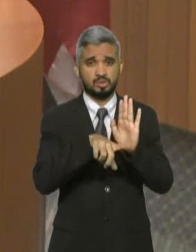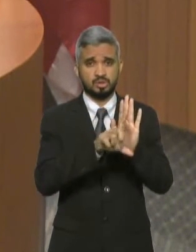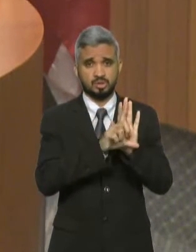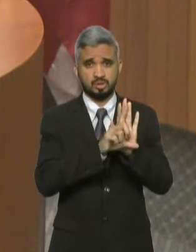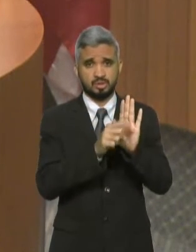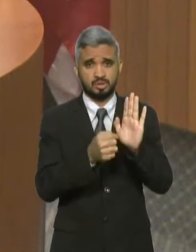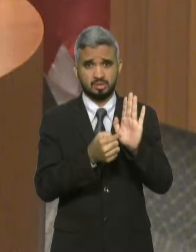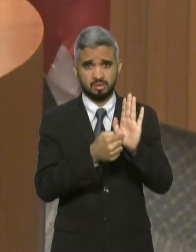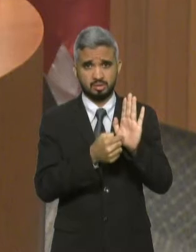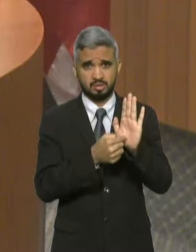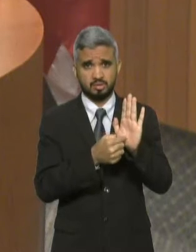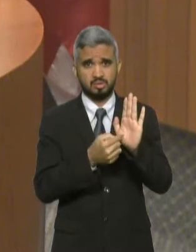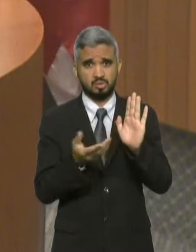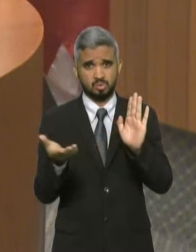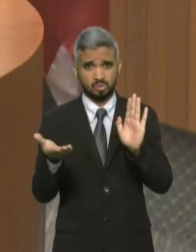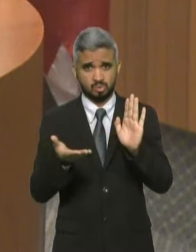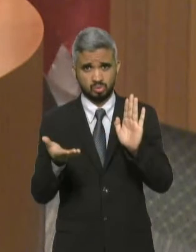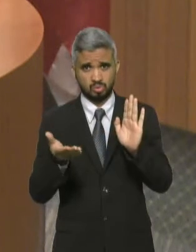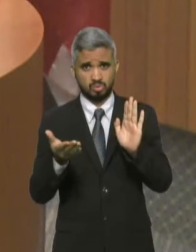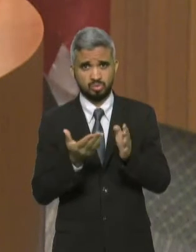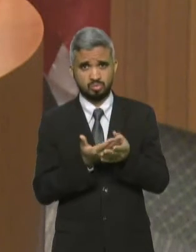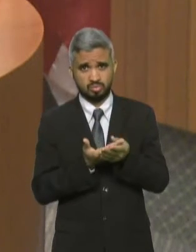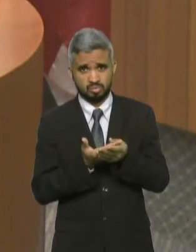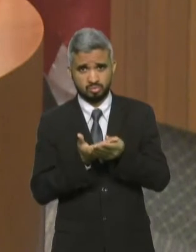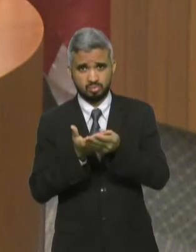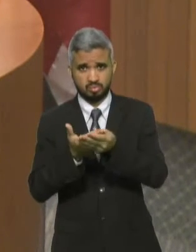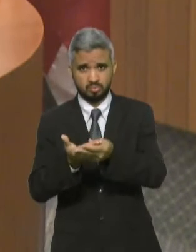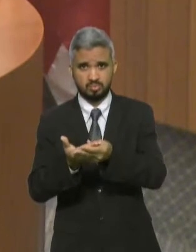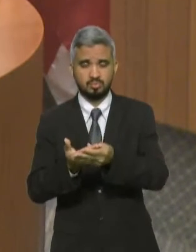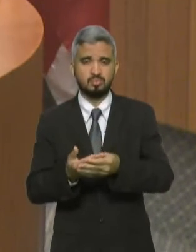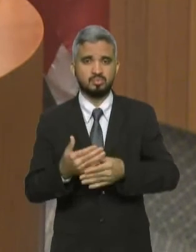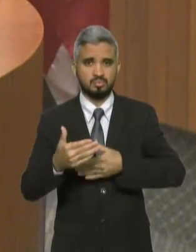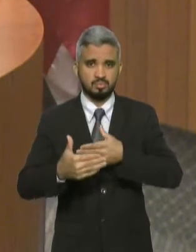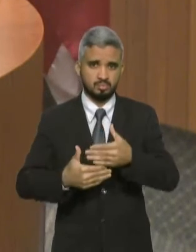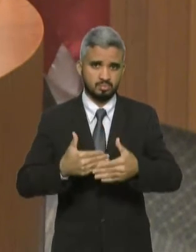Assembleia Legislativa do Estado, que tramita